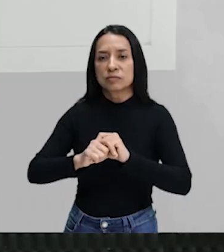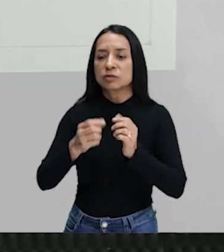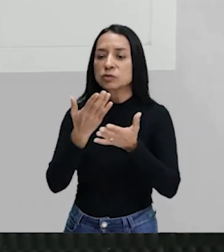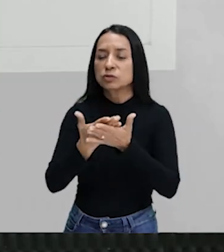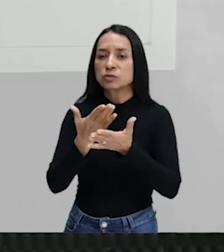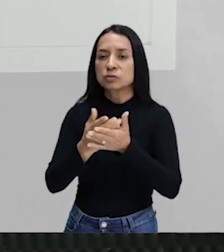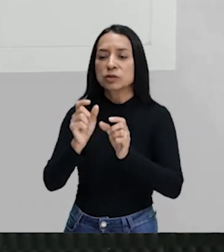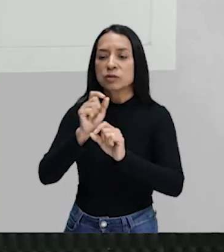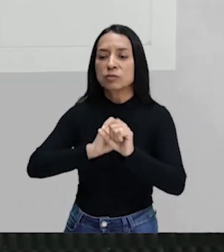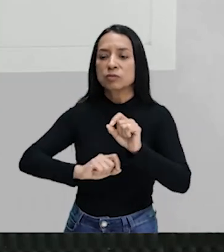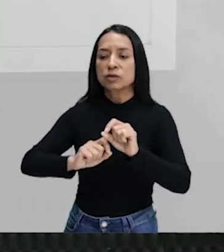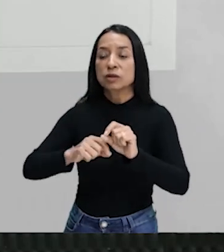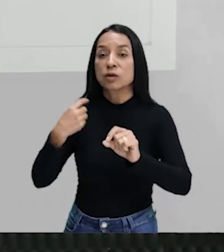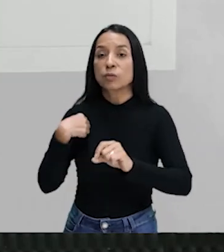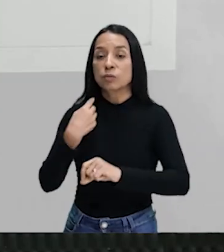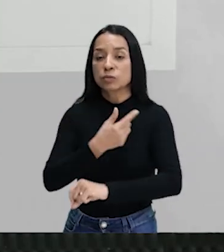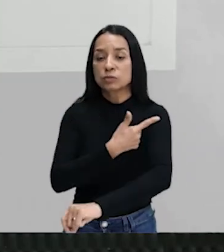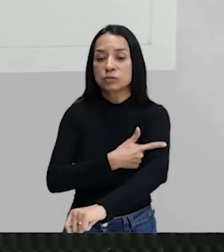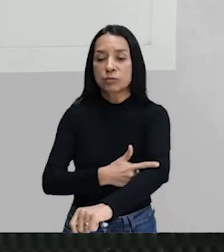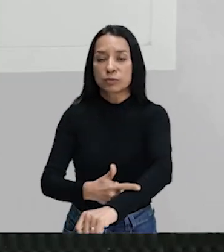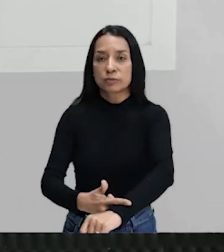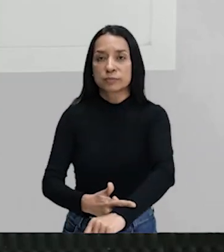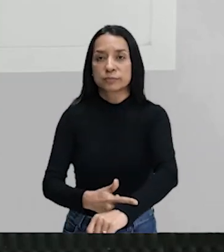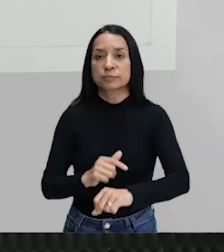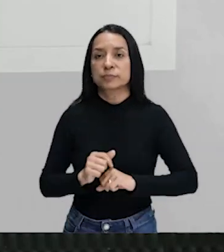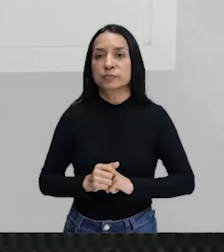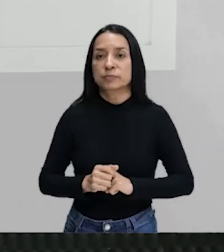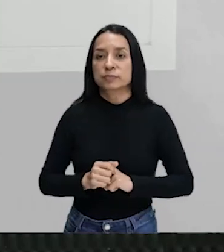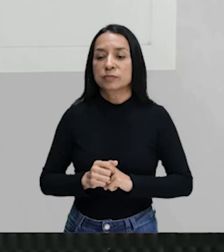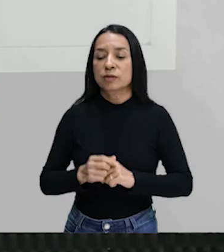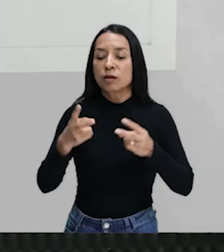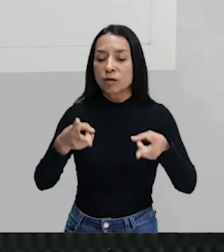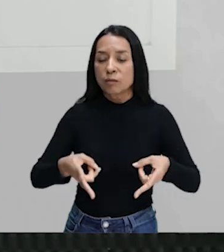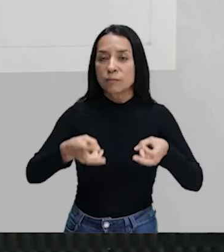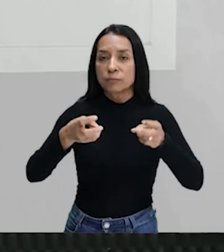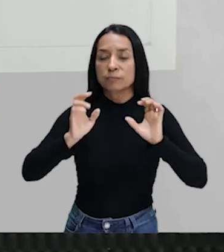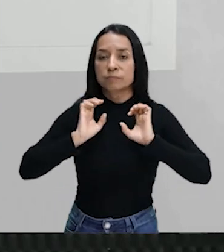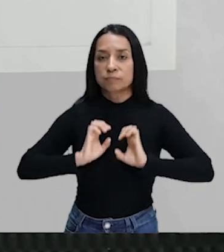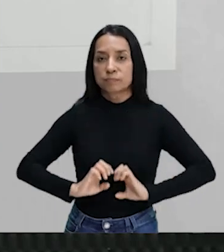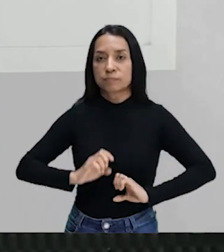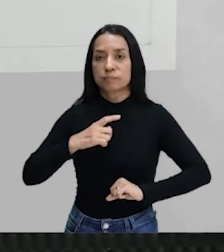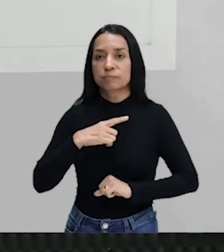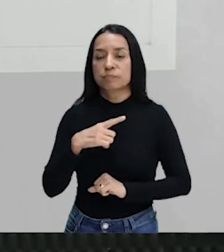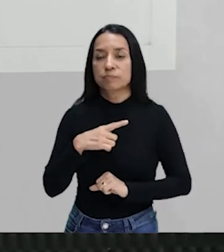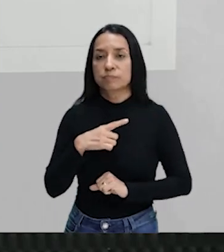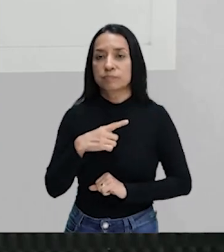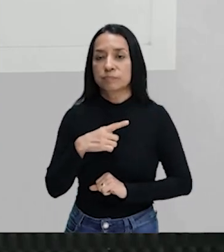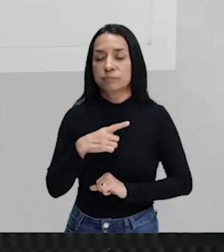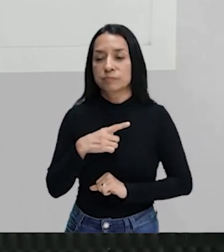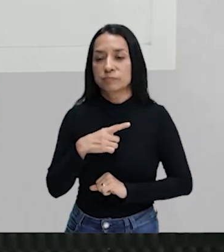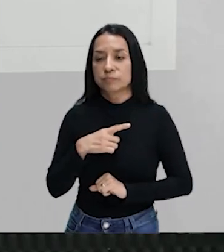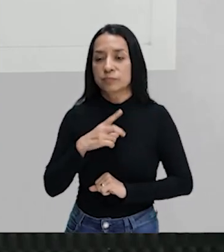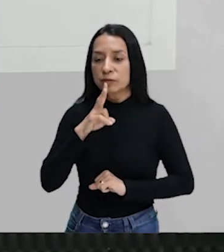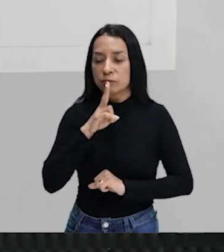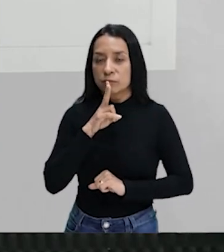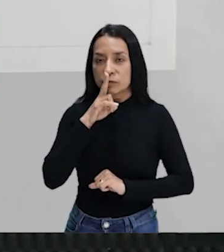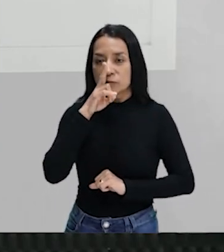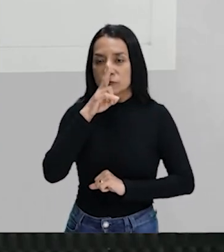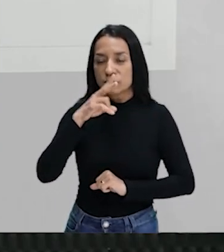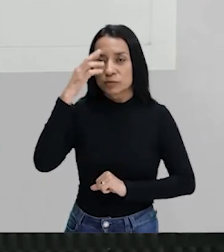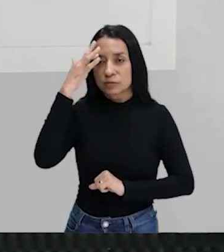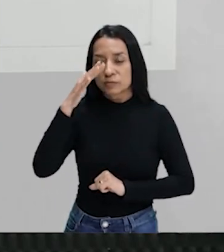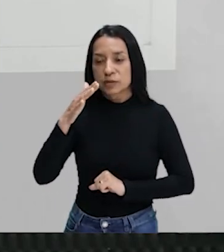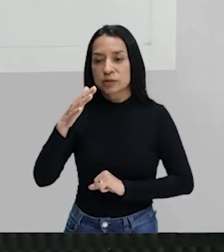comportamento. Então, observe, por exemplo, que a ética ela terá uma forte reflexão